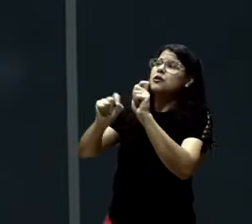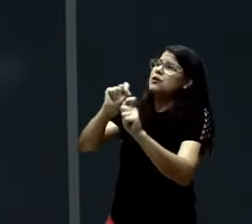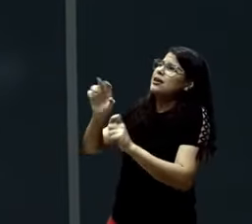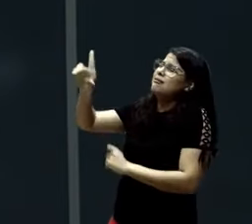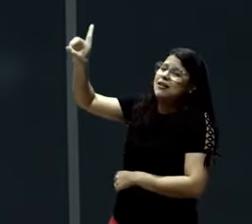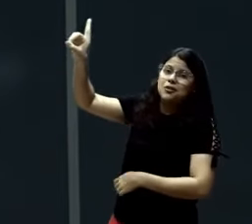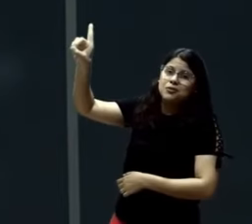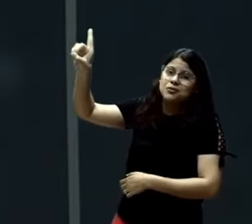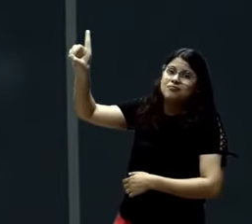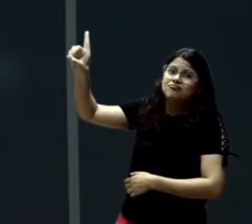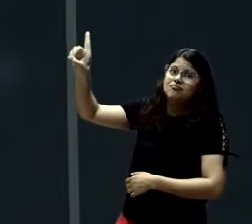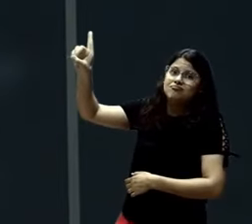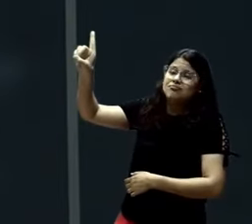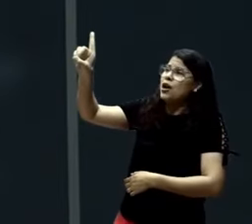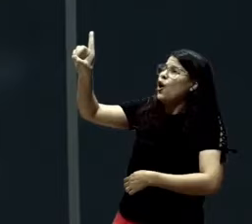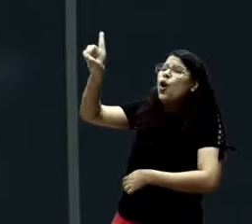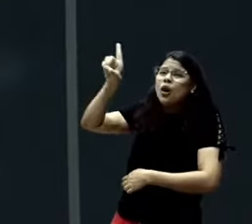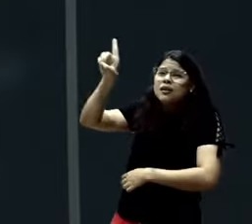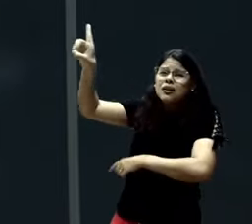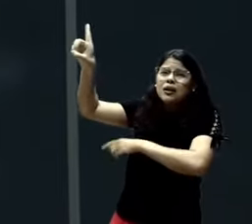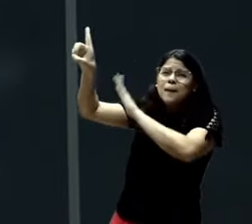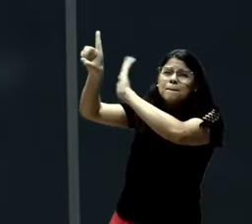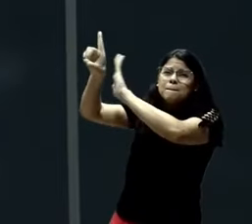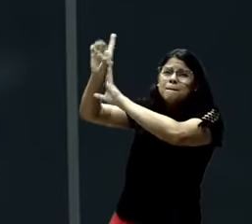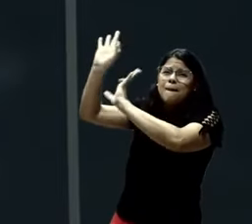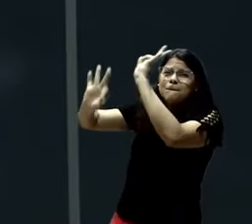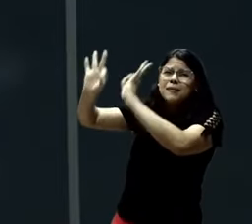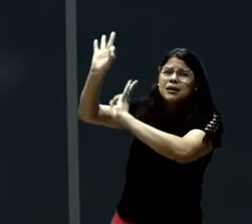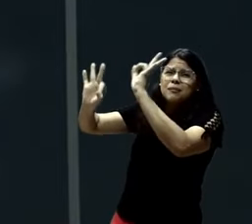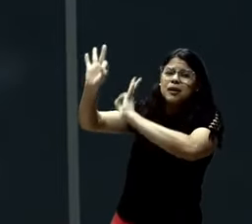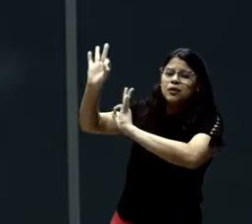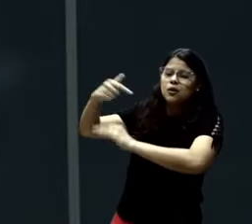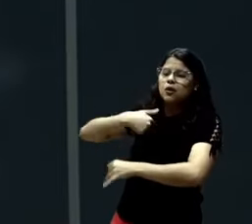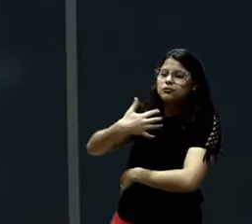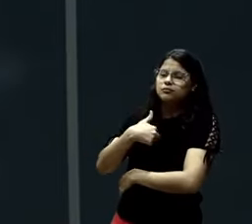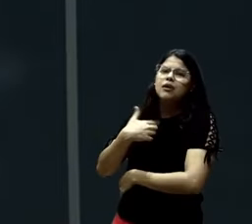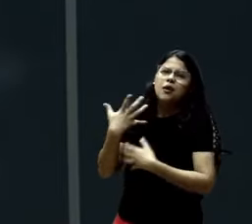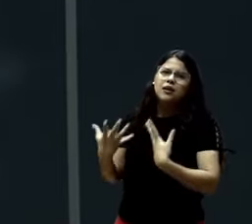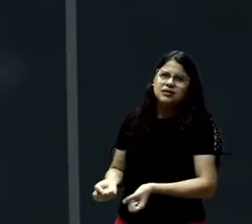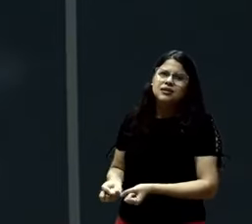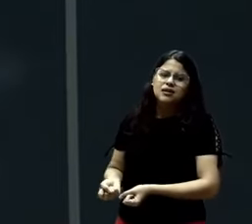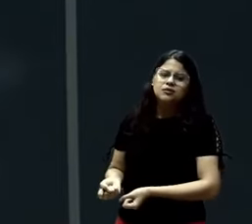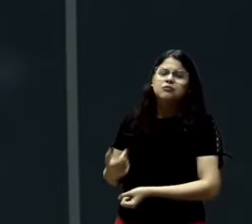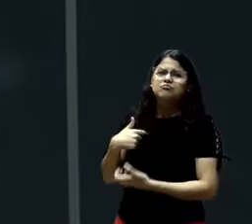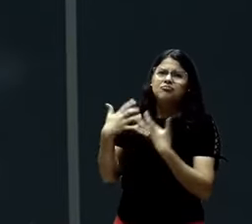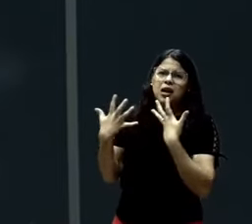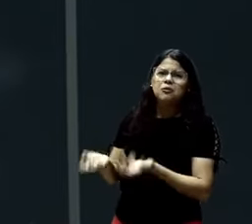aceito o que o Senhor quer sobre a minha vida. Eu me